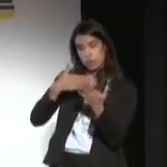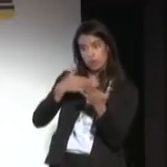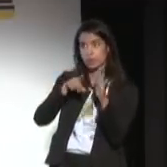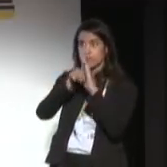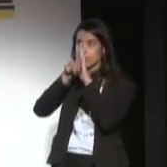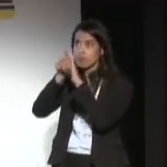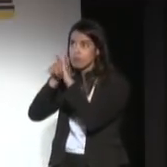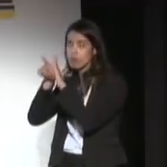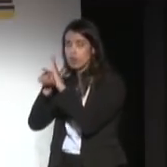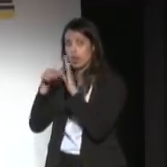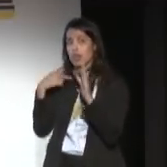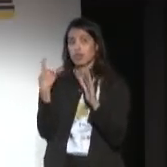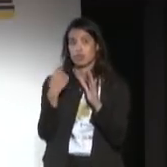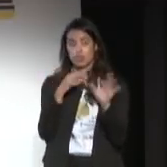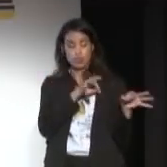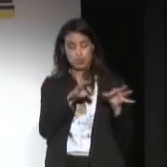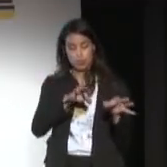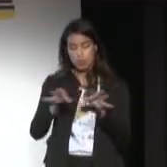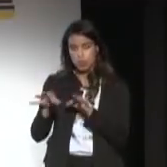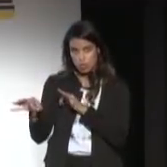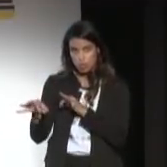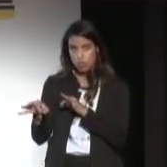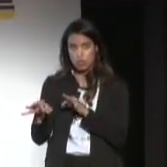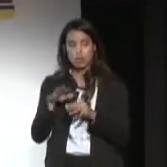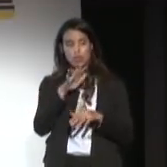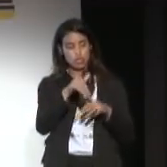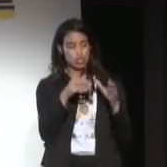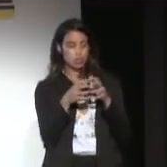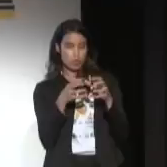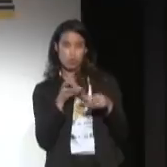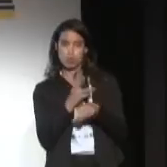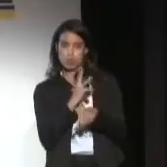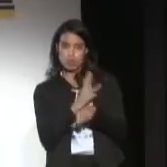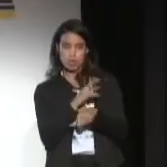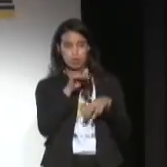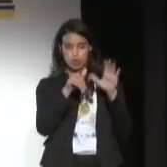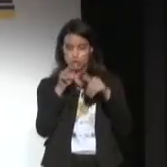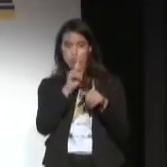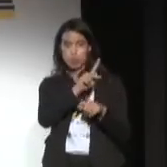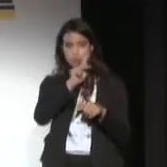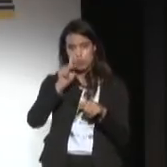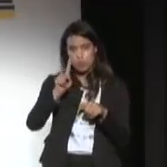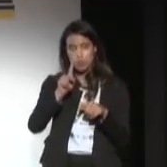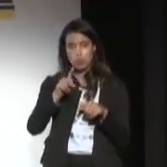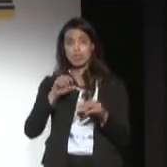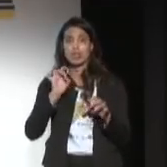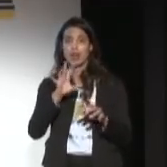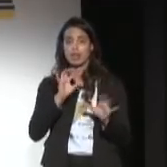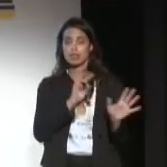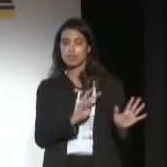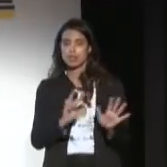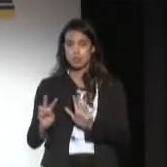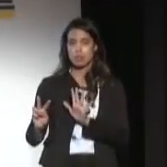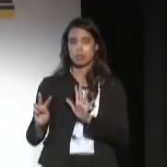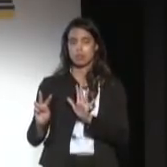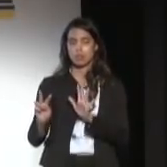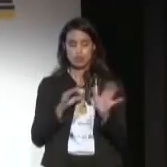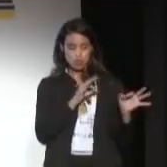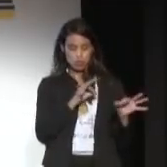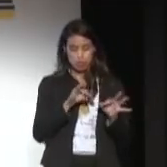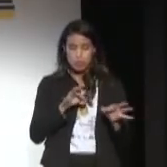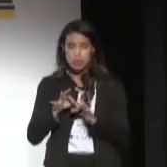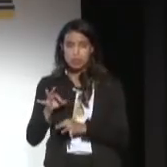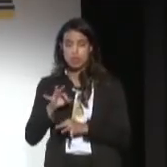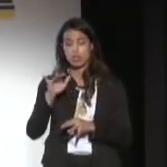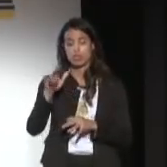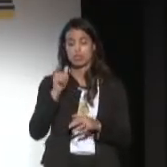que a gente faz? A gente vai planejando, eu vou discutindo pelos grupos de WhatsApp com os professores, E a cada semana, de planejamento, a gente